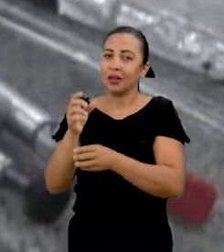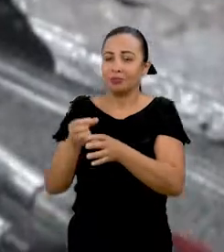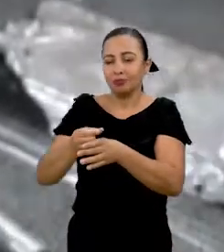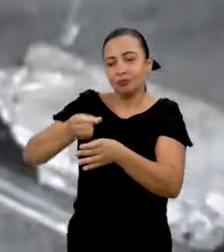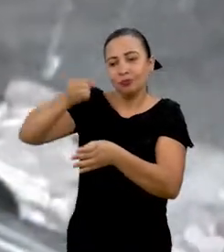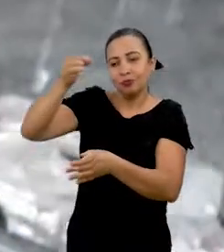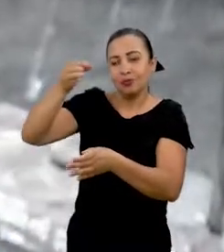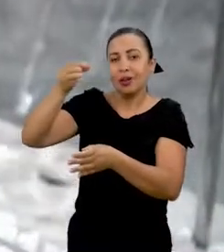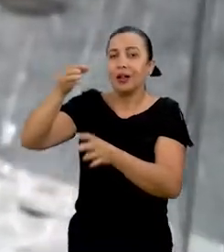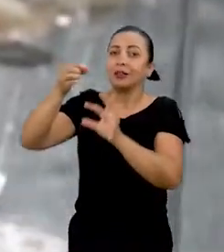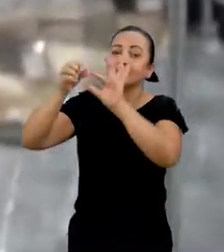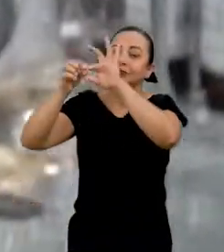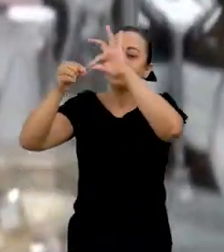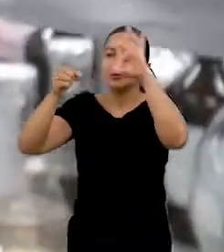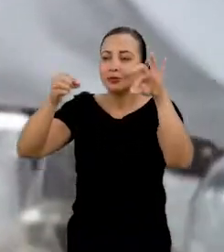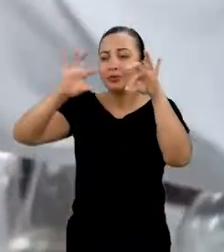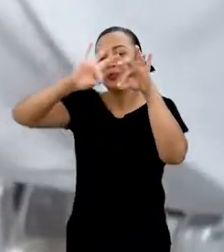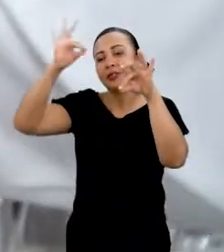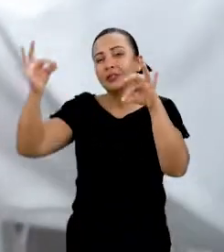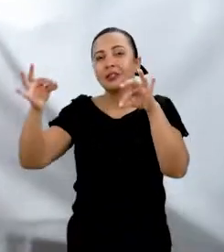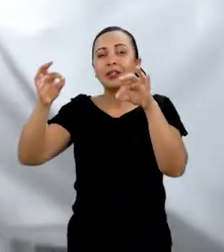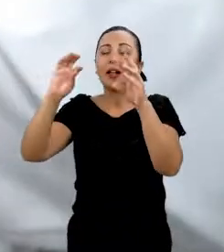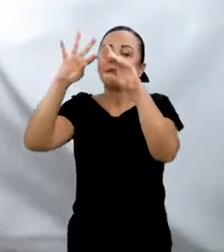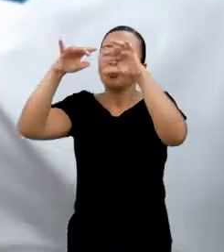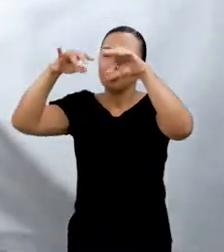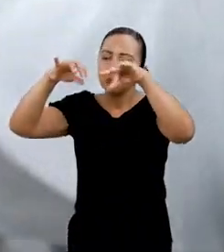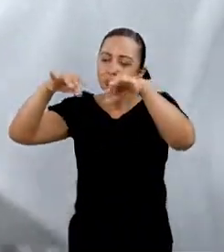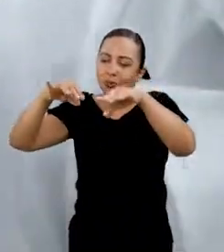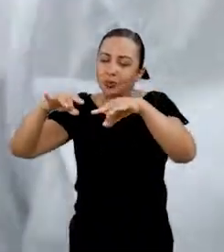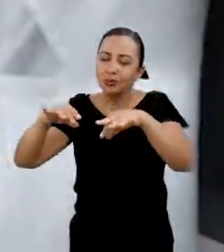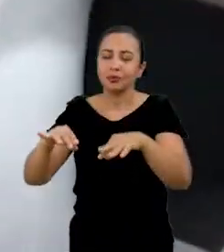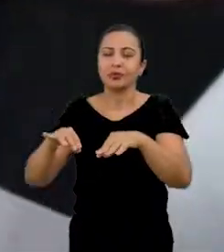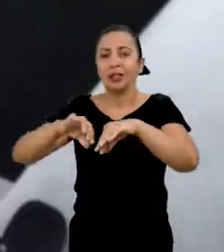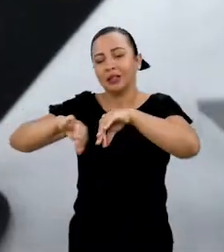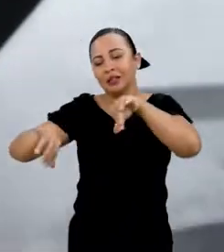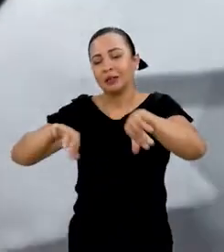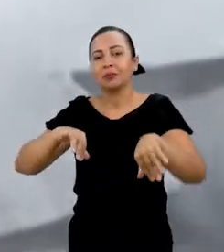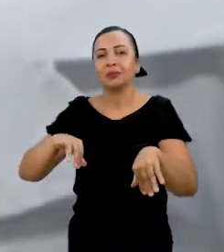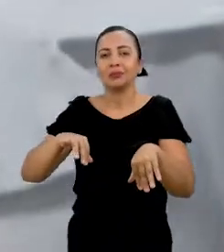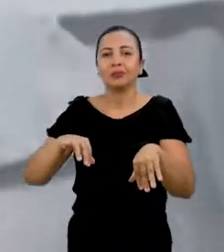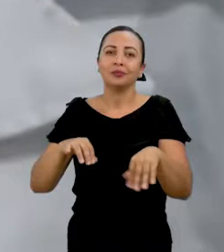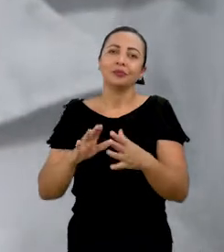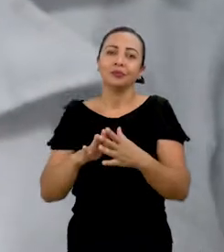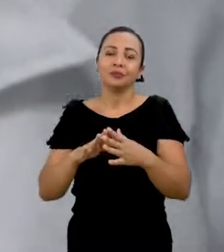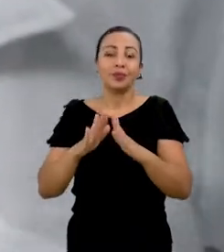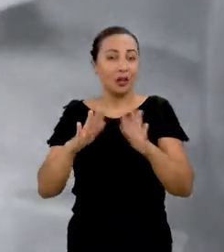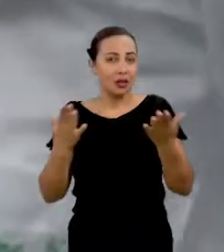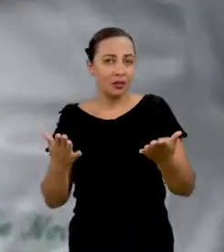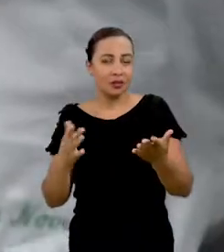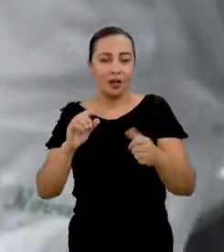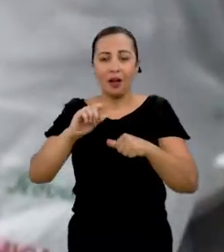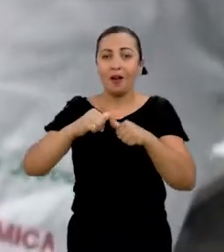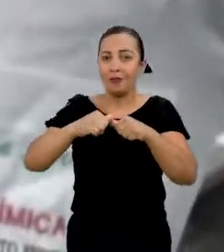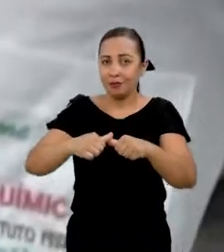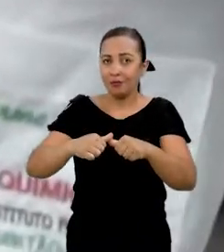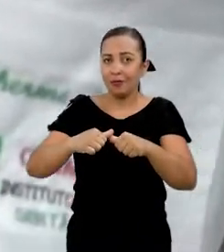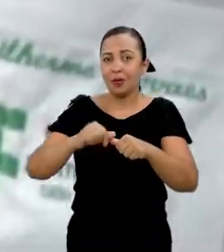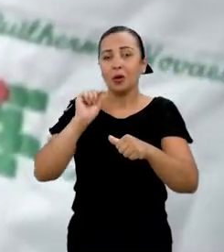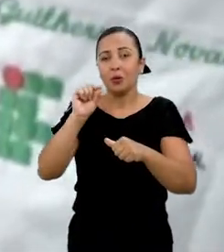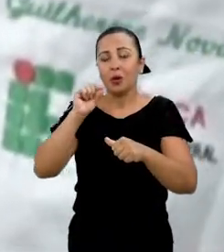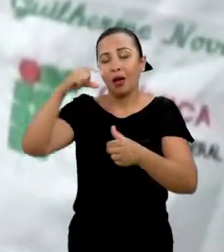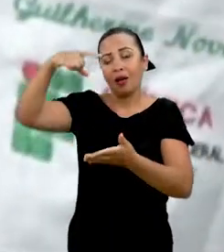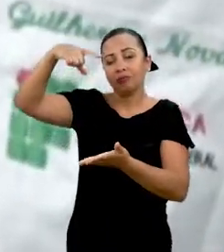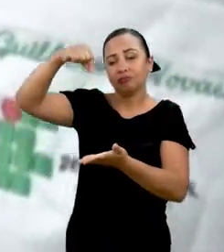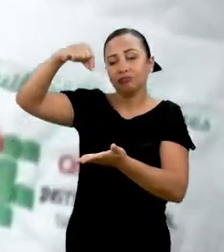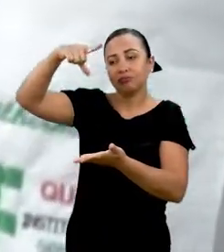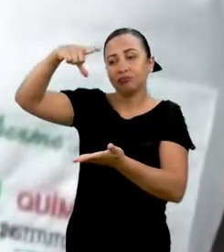pelo condensador de Clevenger e é condensado nesse condensador aqui. Aí, a partir do momento que ele é condensado, ele goteja e é